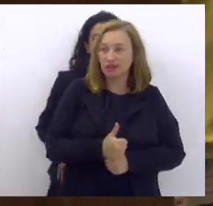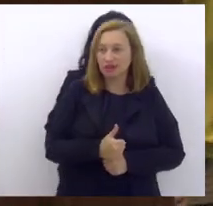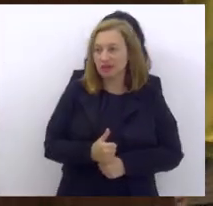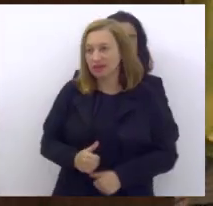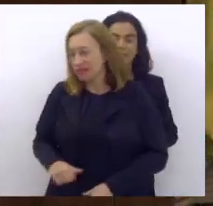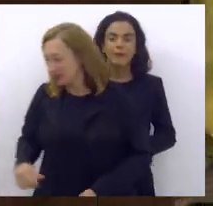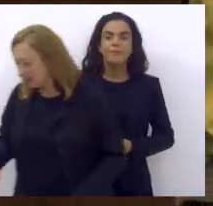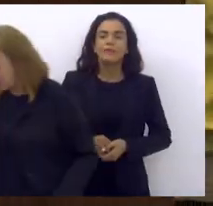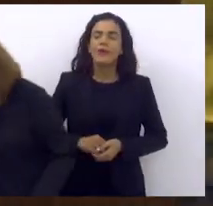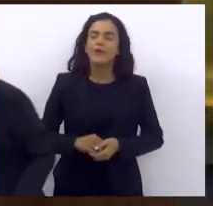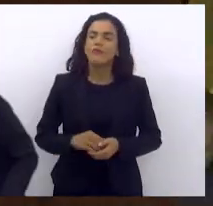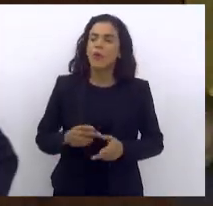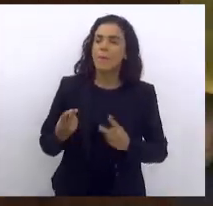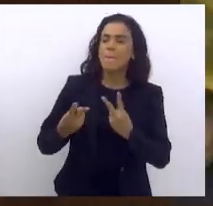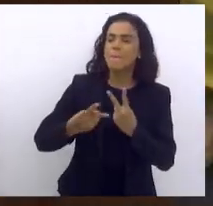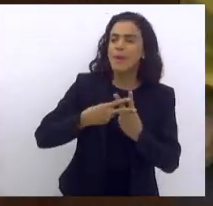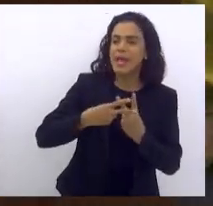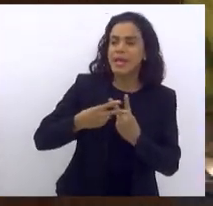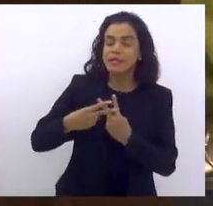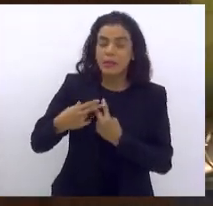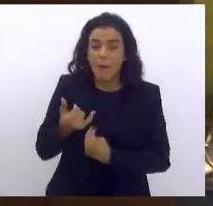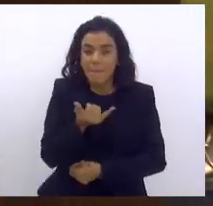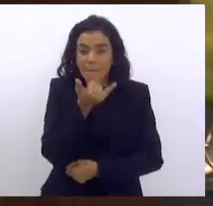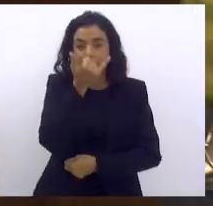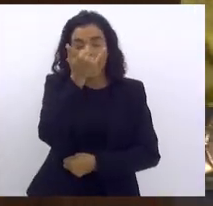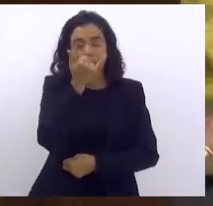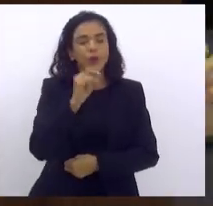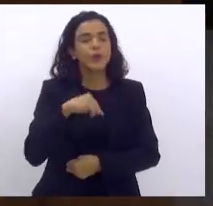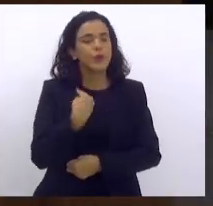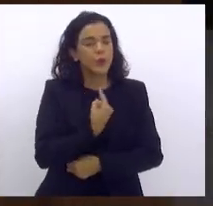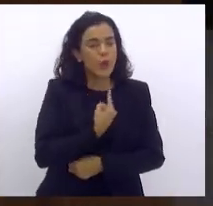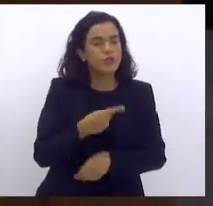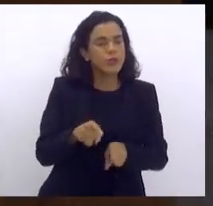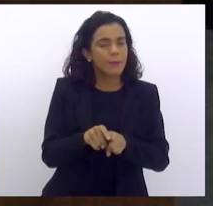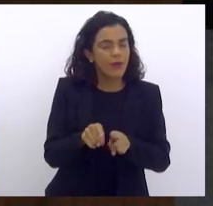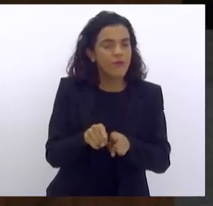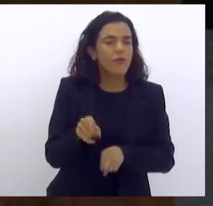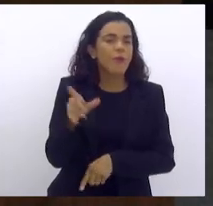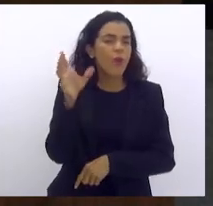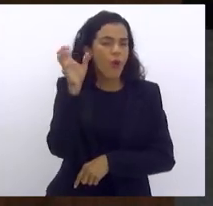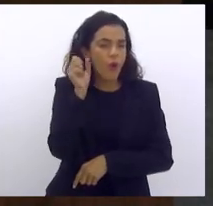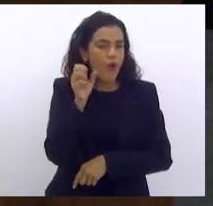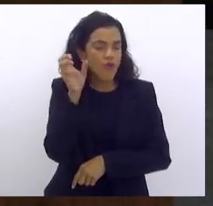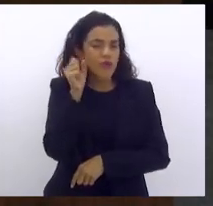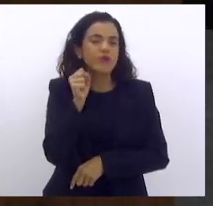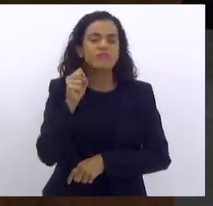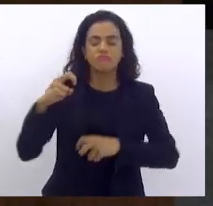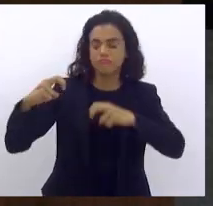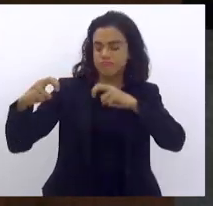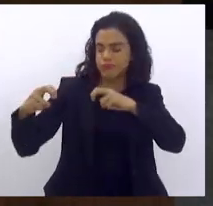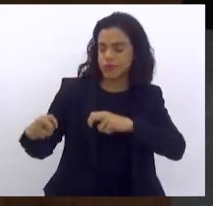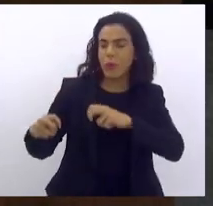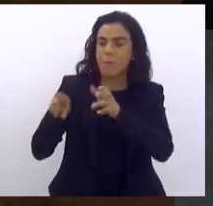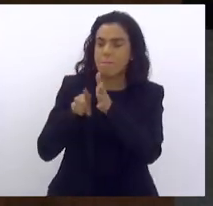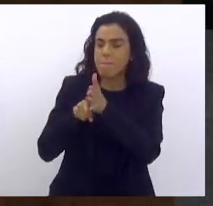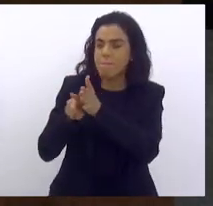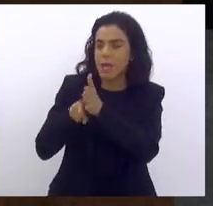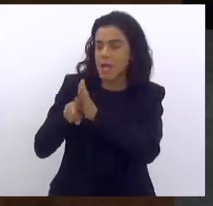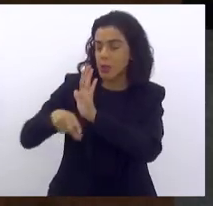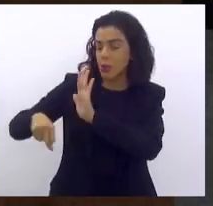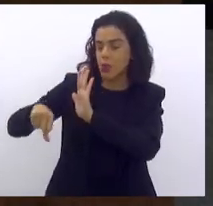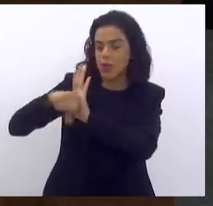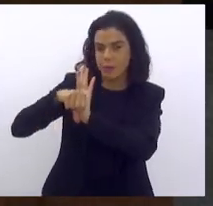que foram presas equivocadamente, e nós ouviremos mais. Vamos ouvir peritos criminais, vamos